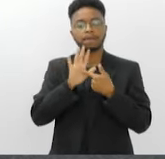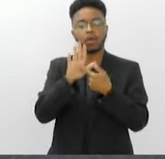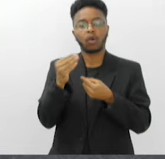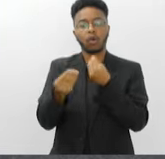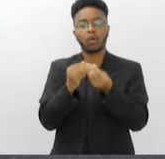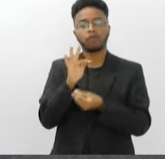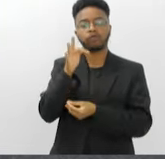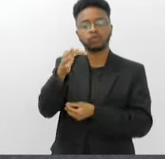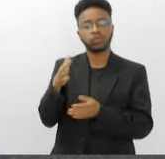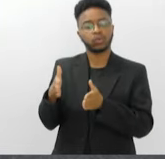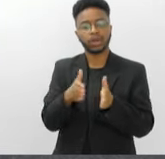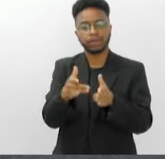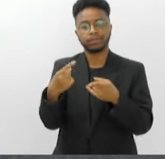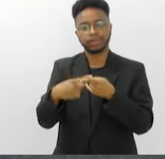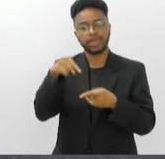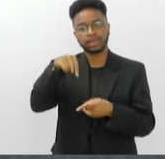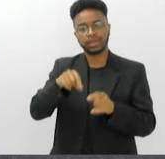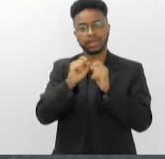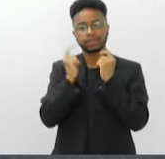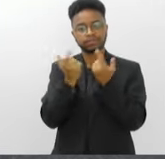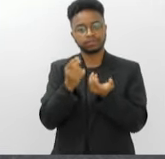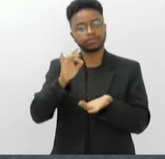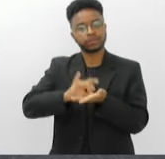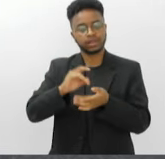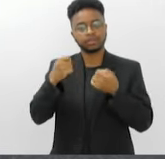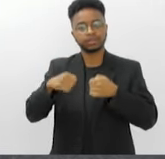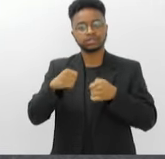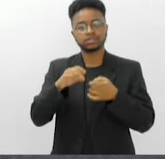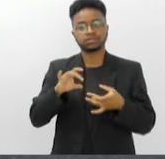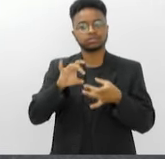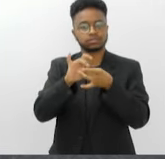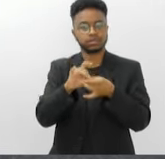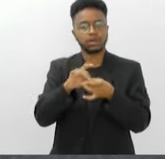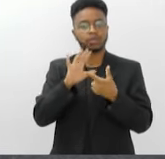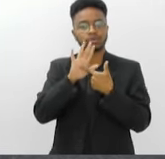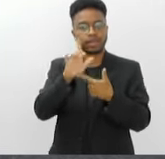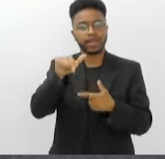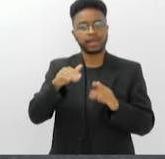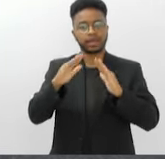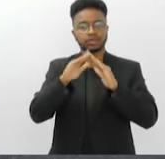caminhar, que a LERJ, de fato, se constitua como a casa do povo.